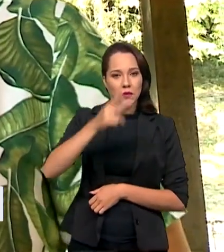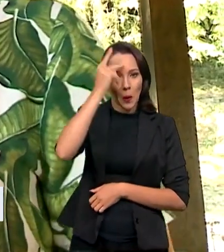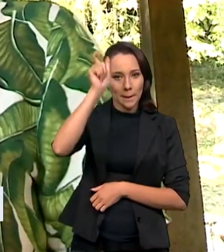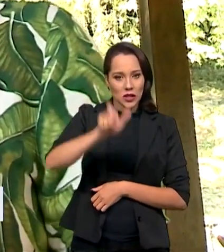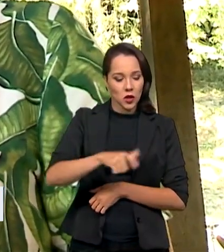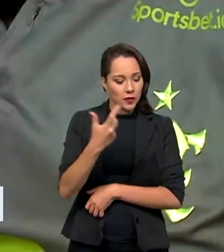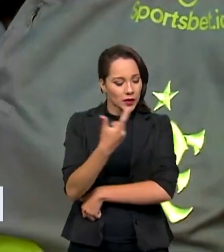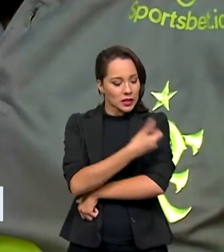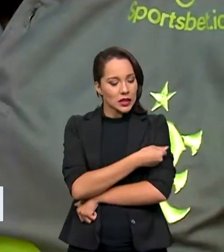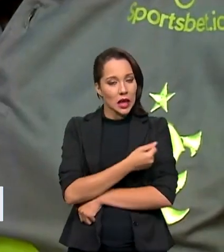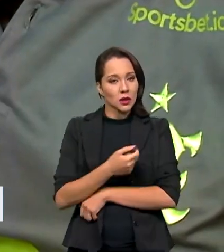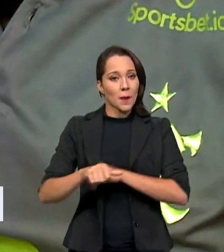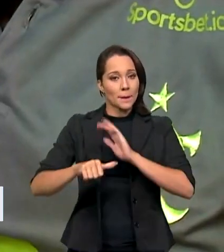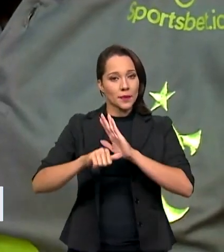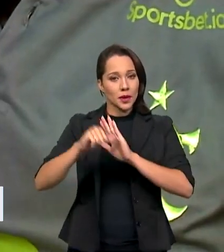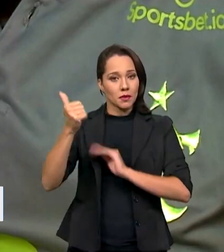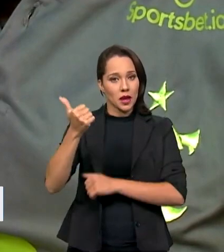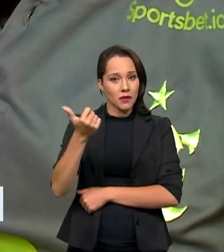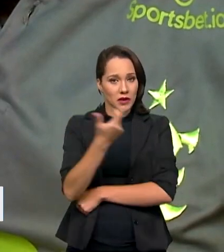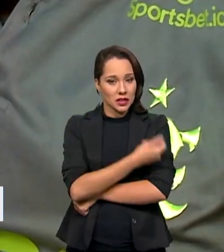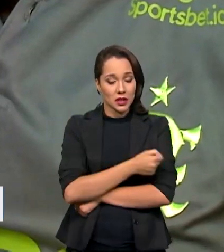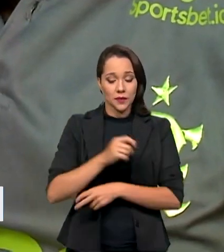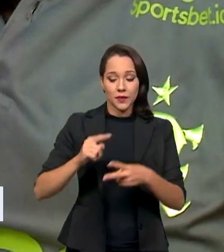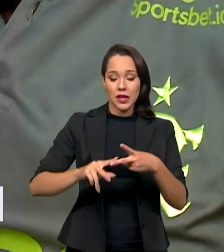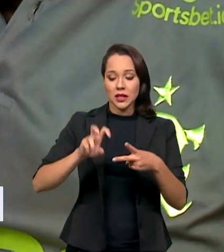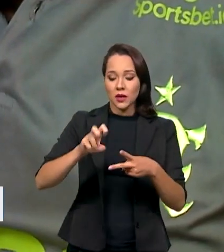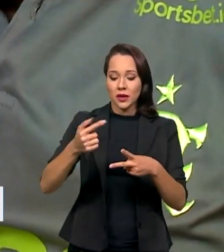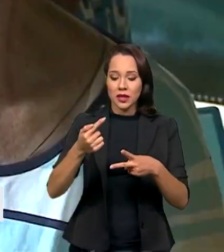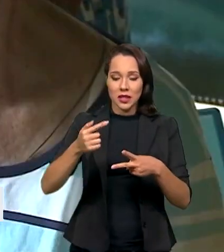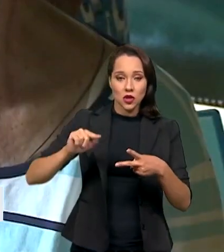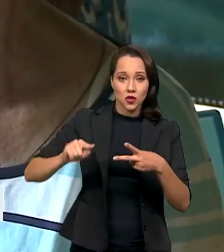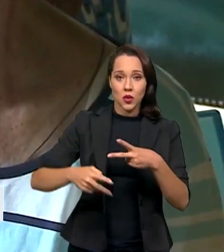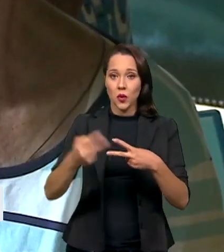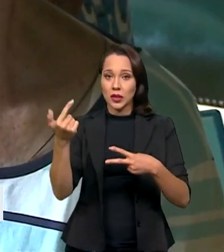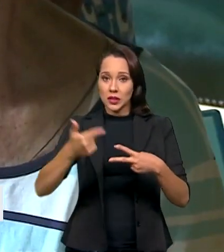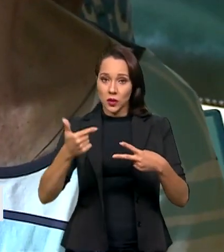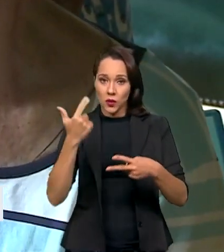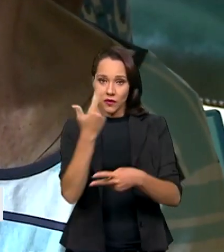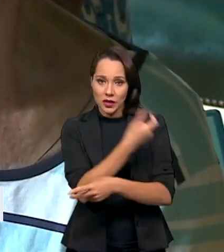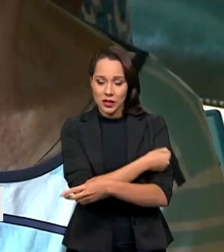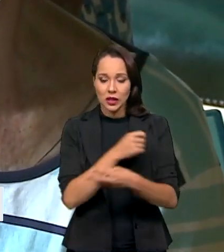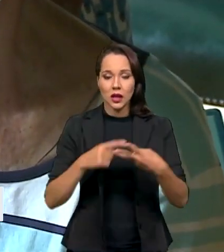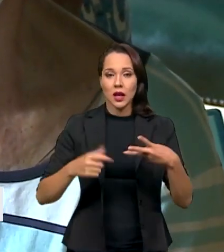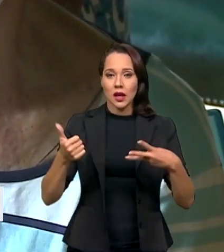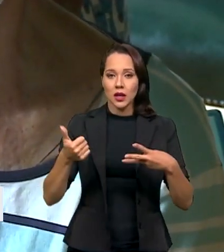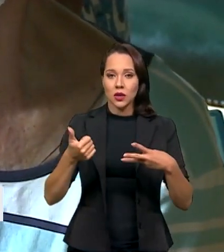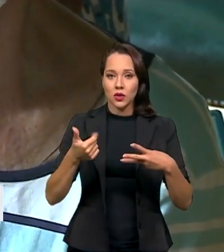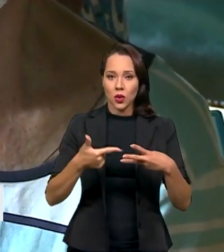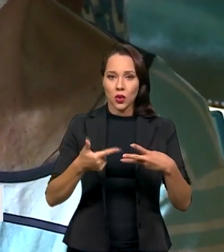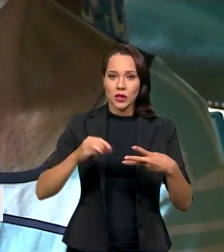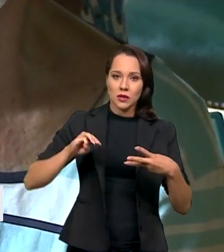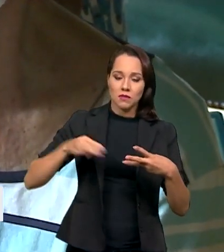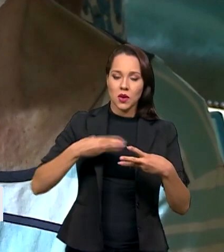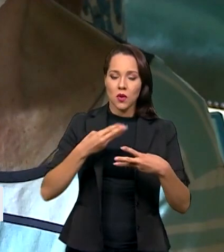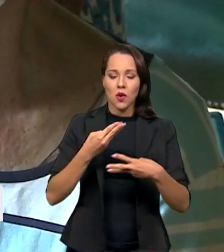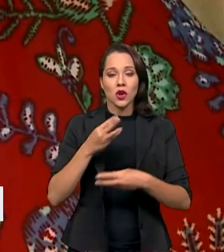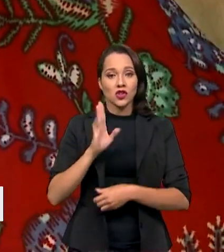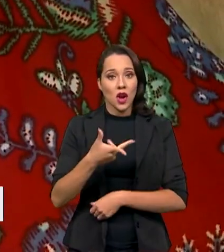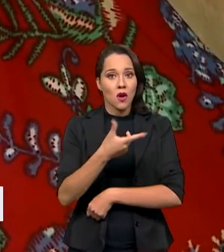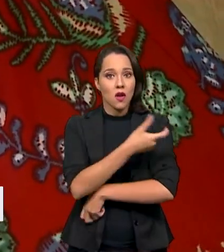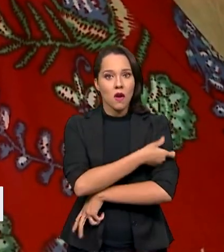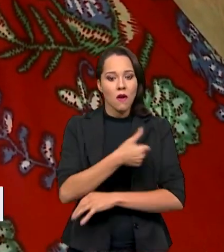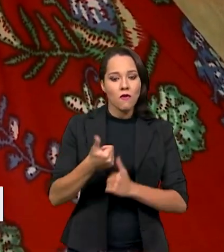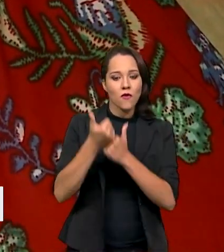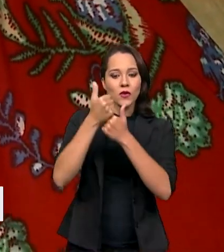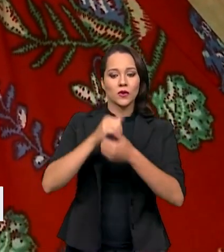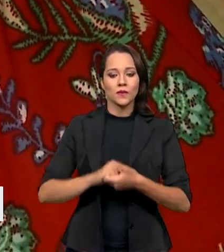pessoas imunizadas com a primeira dose, 57 mil com a segunda dose e 12 mil com dose de reforço. Uma